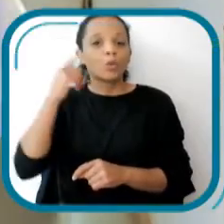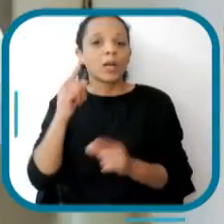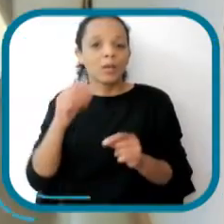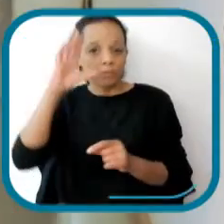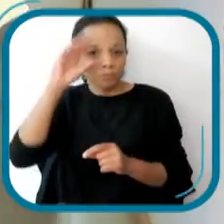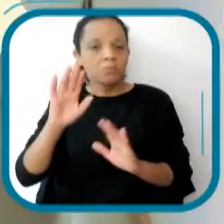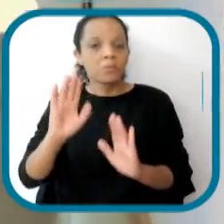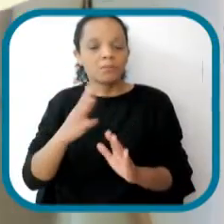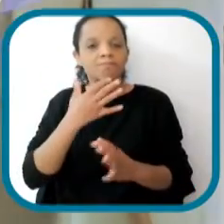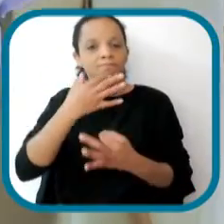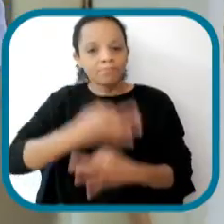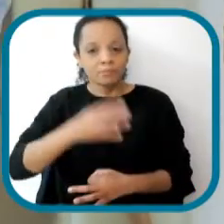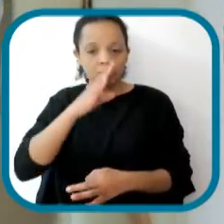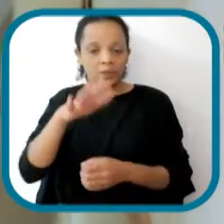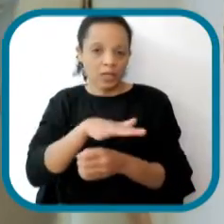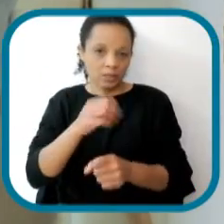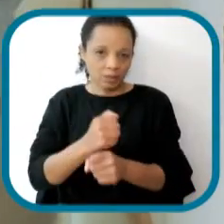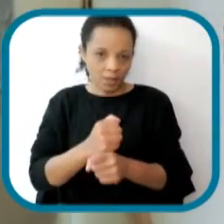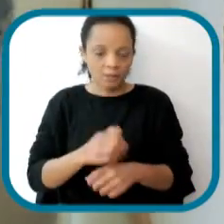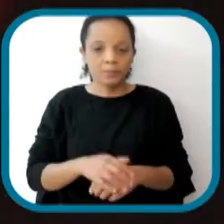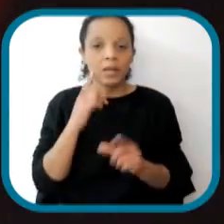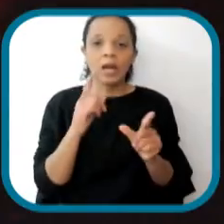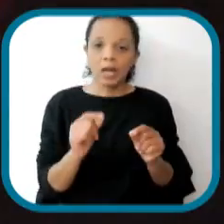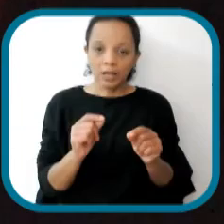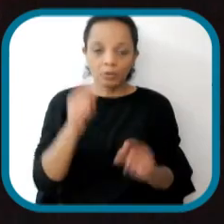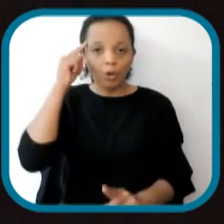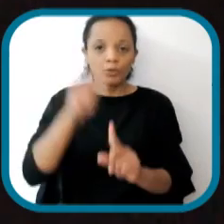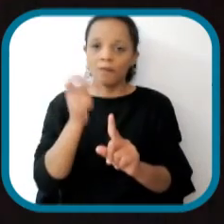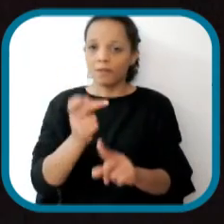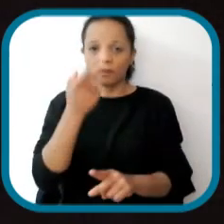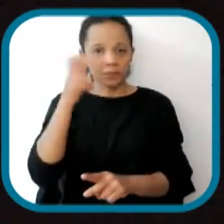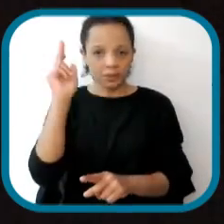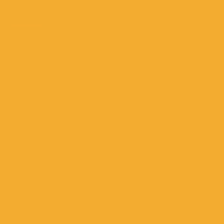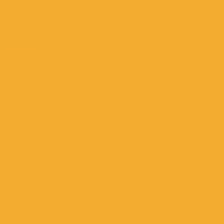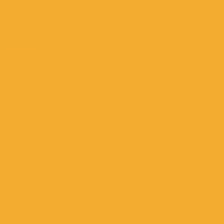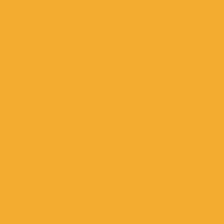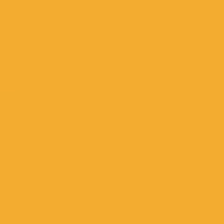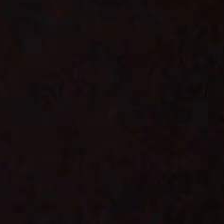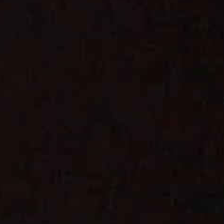ainda não ser conhecido, há uma garantia para quem está no meio. A rádio veio para ficar.